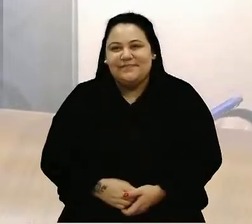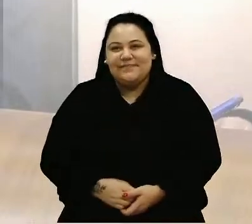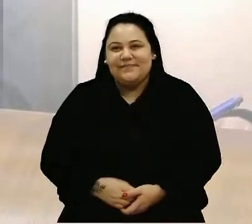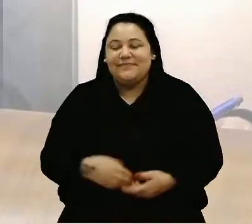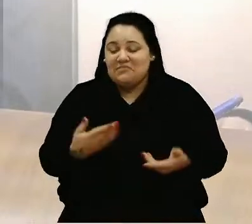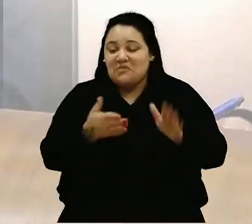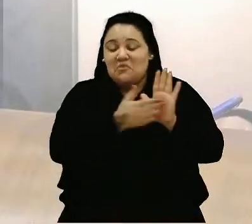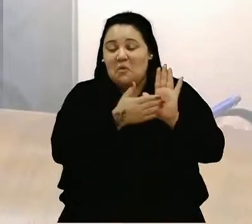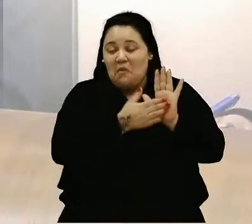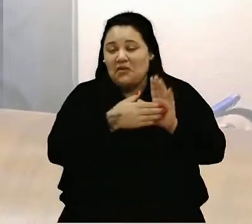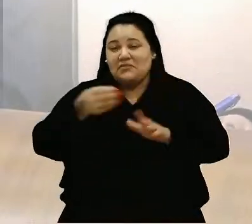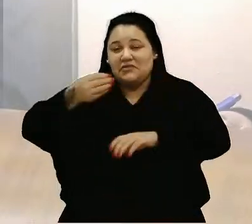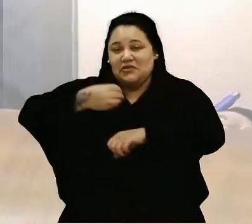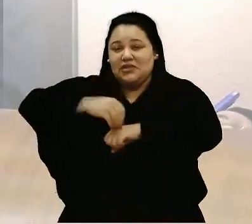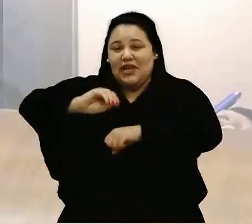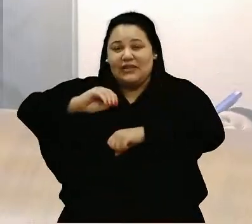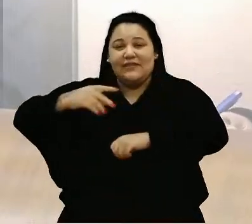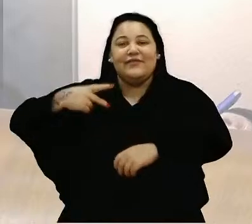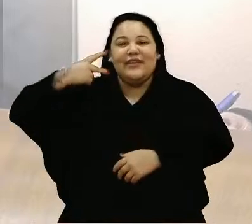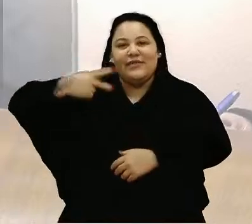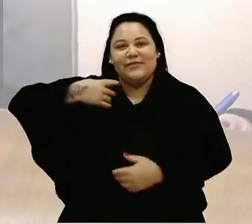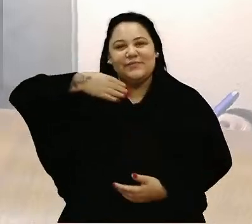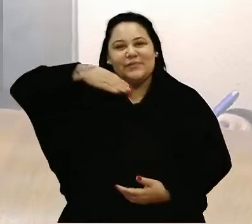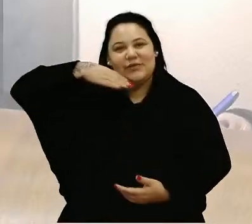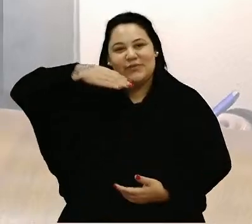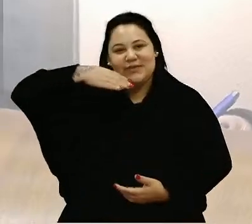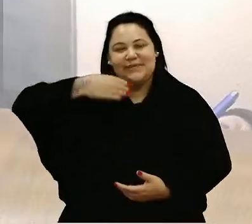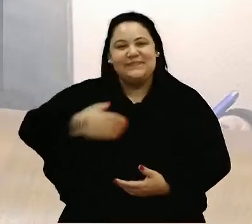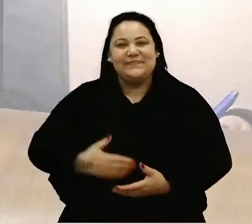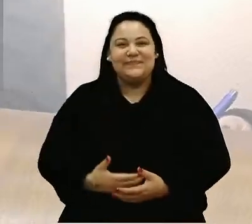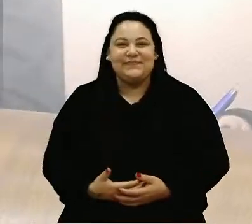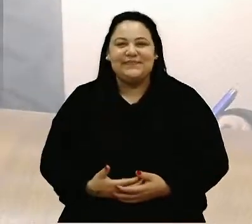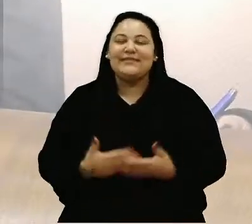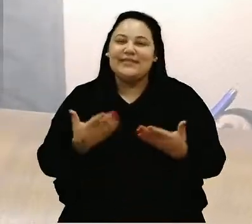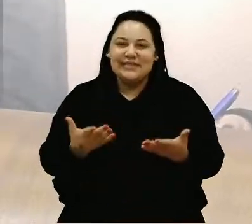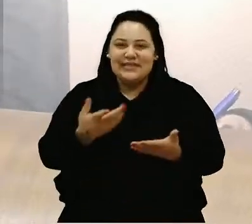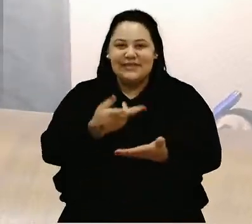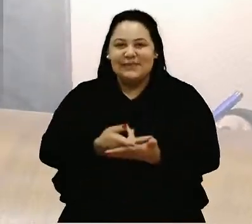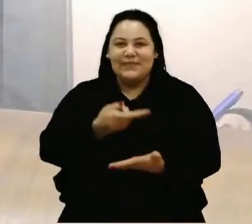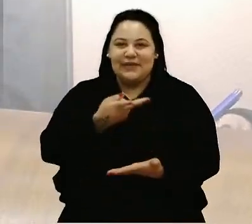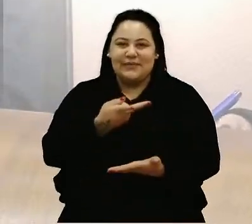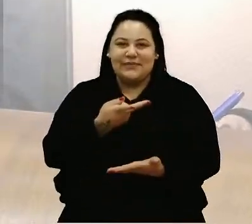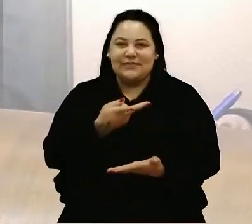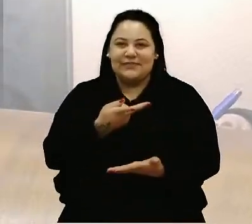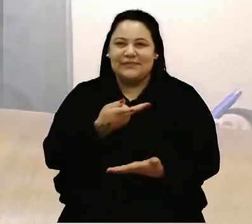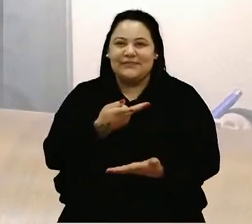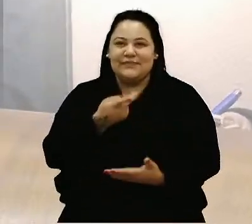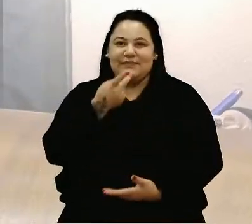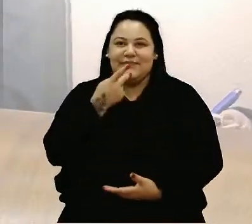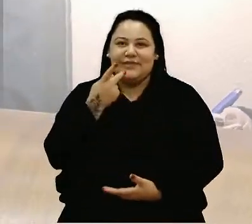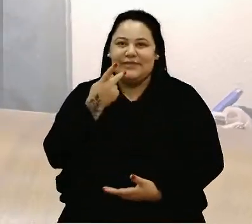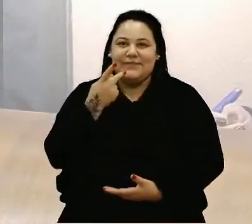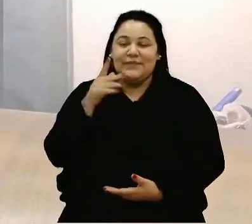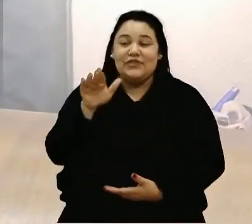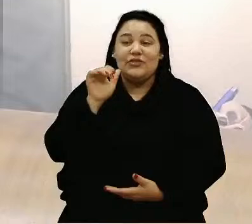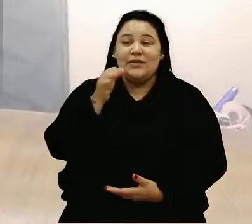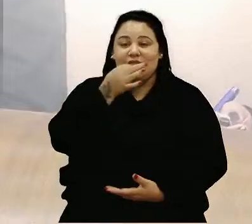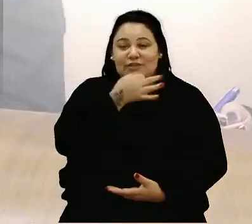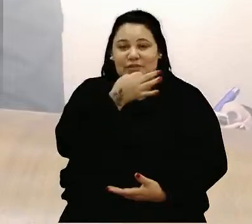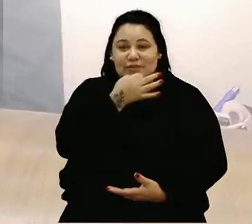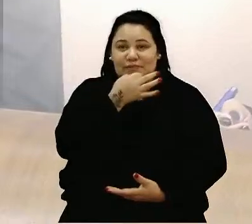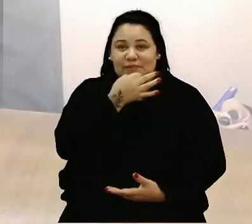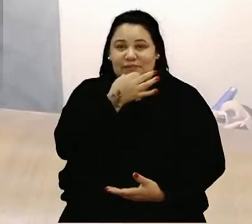aqui pelo vereador Alexandre Bortoluz. Esse prêmio, que chama Caxias do Sul, é uma das nossas